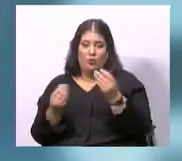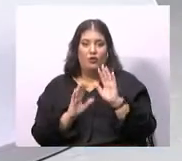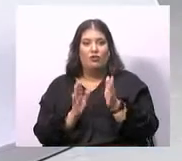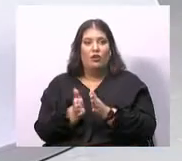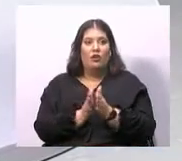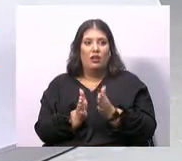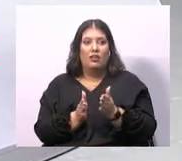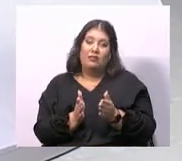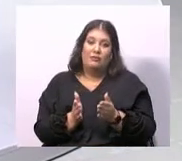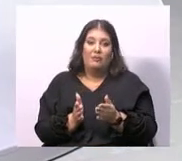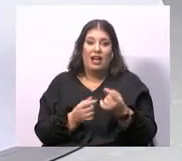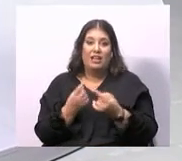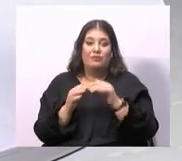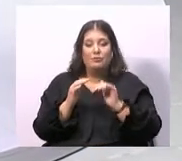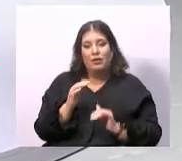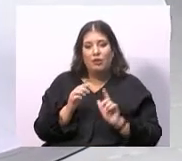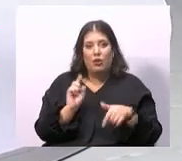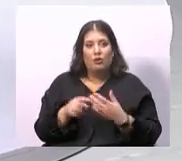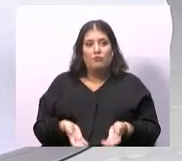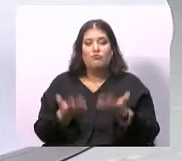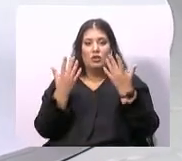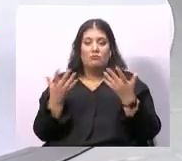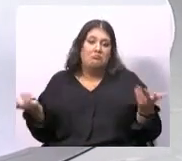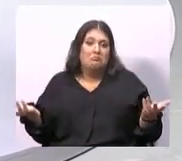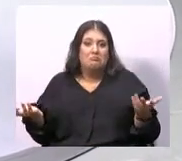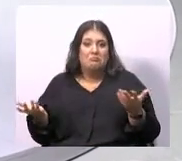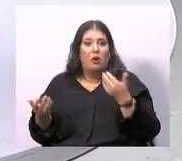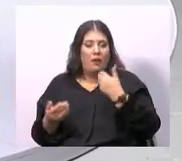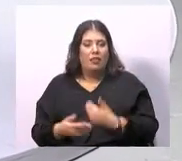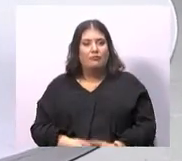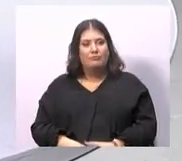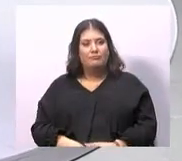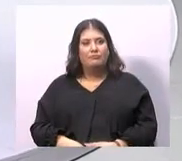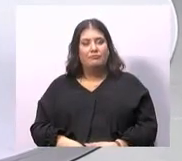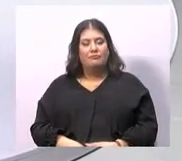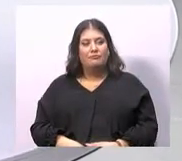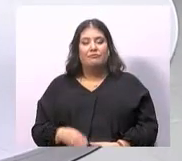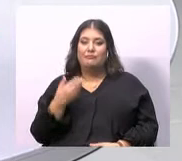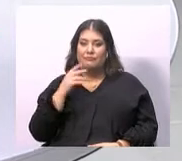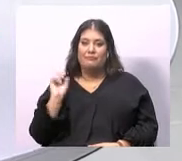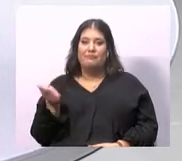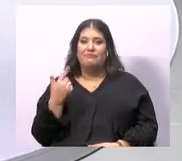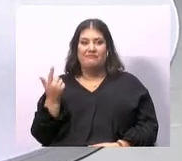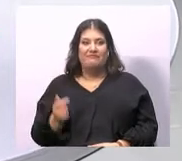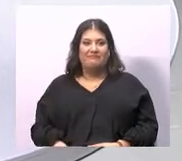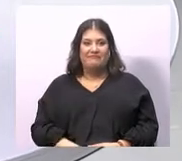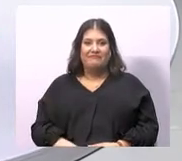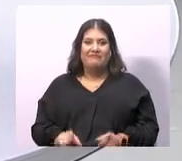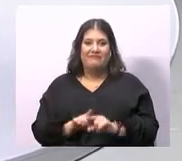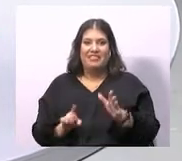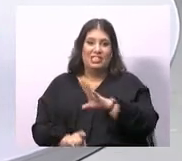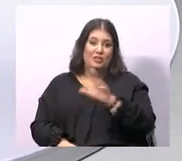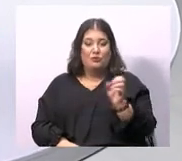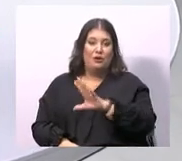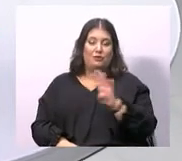produtos e não passa. Às vezes diminui, outras vezes volta. Muito obrigada também pela sua questão. Muito obrigado a todos. Isto é a tarde dos Joões, não é?